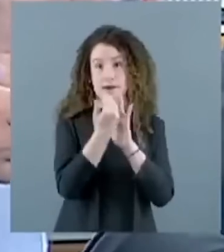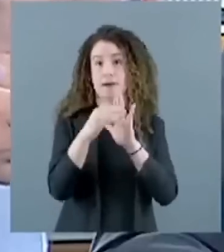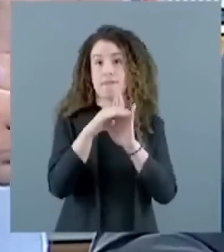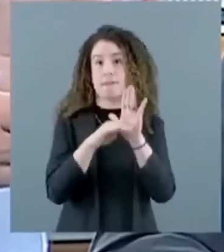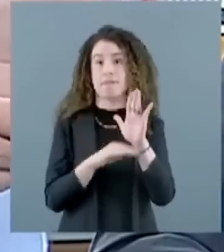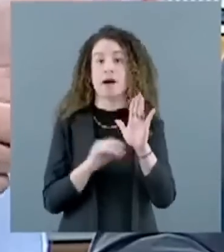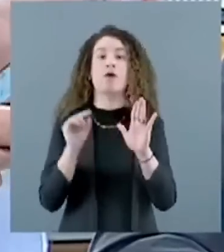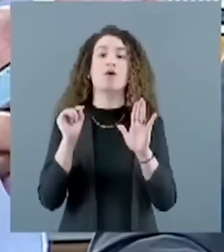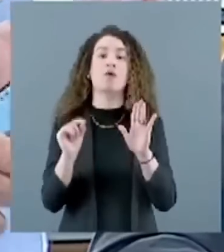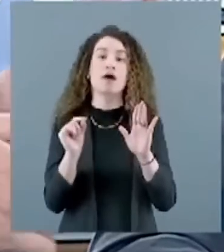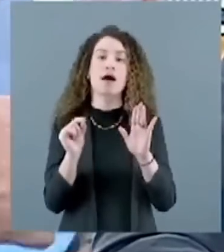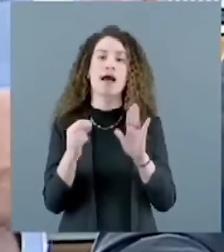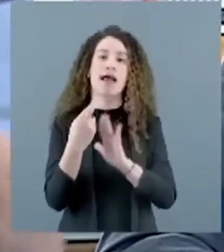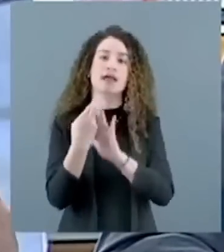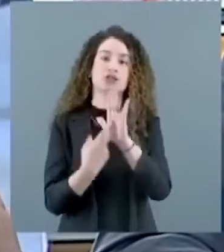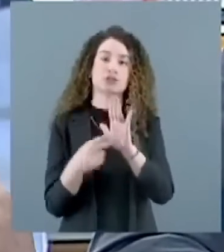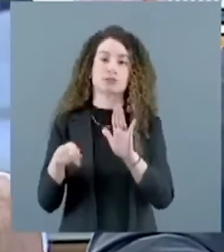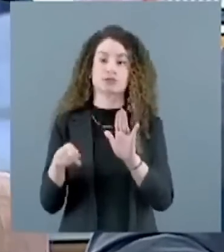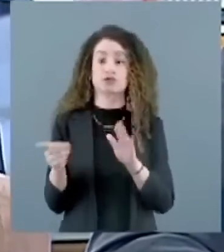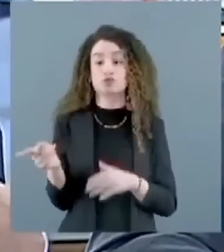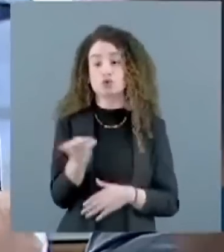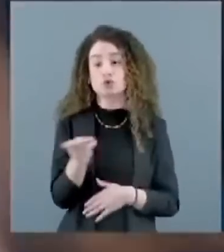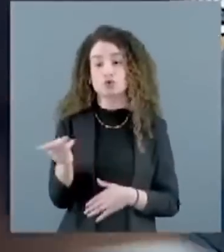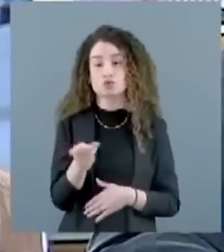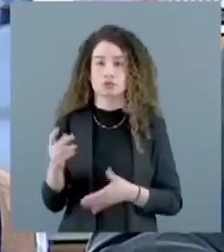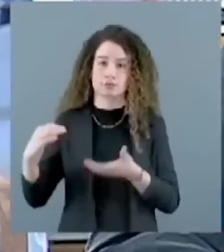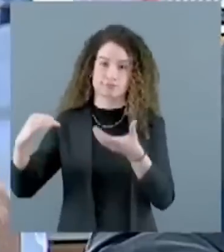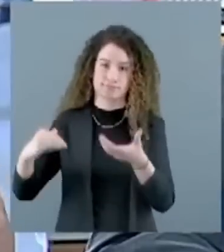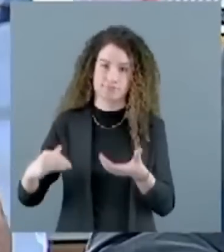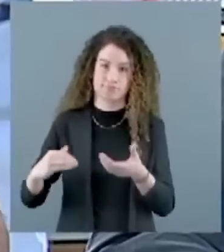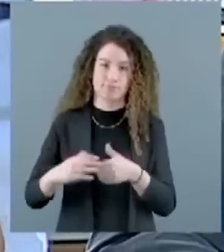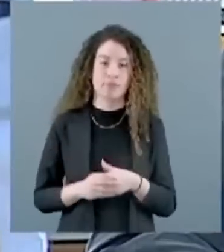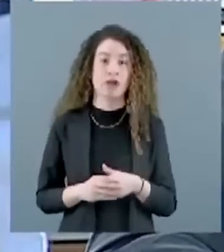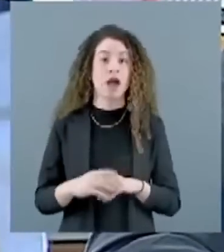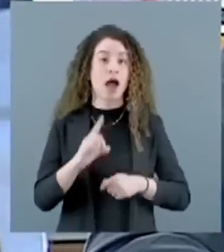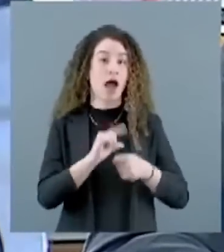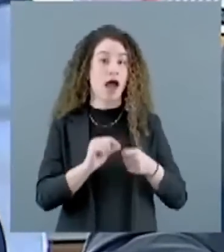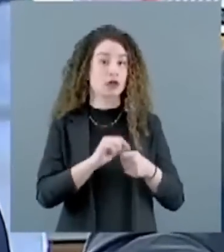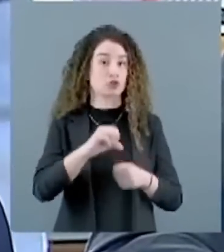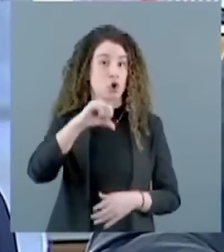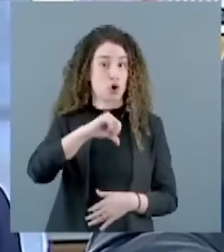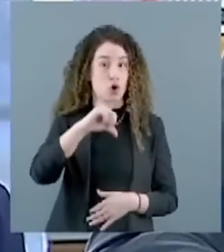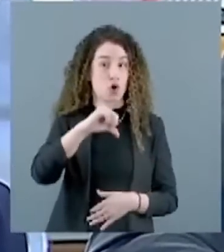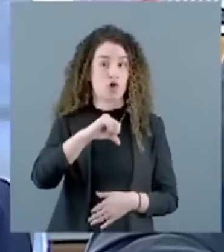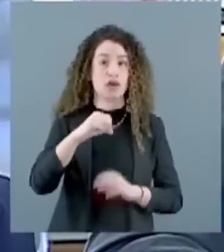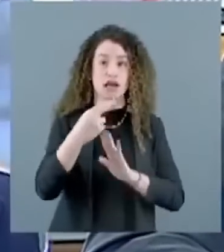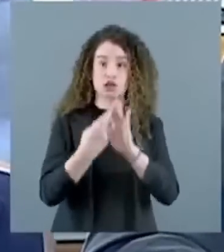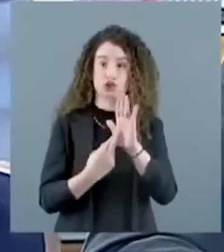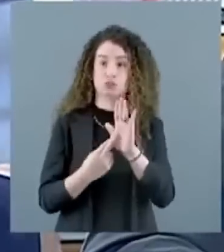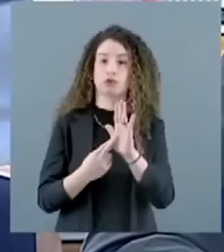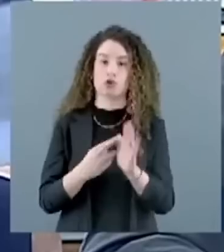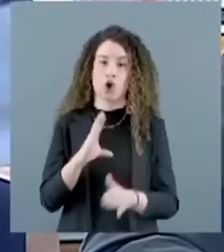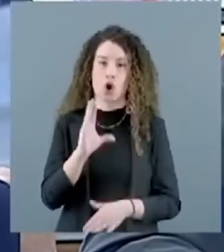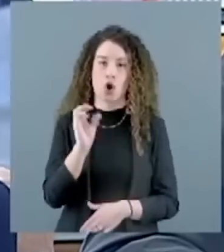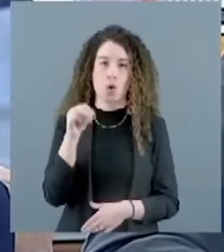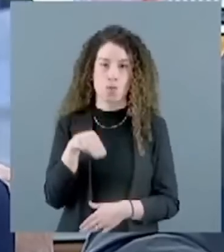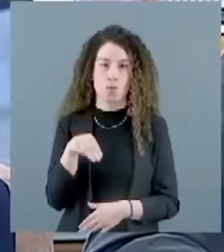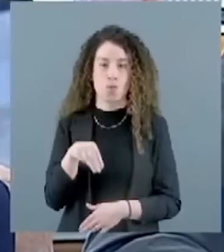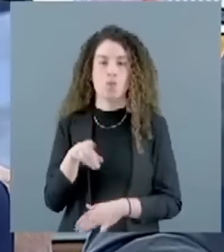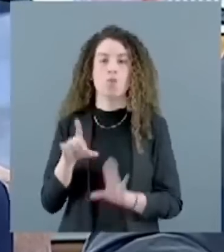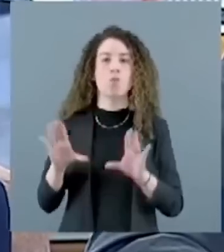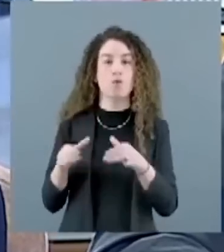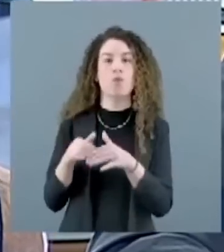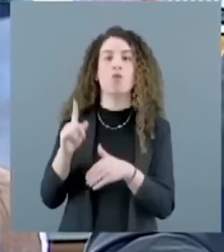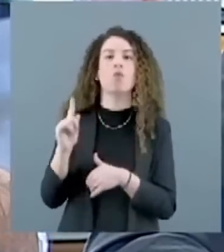nos termos esculpidos nos regimentos de ambas as casas, valendo citar o artigo 9º do regimento comum, no sentido, insta-se de